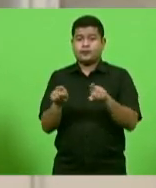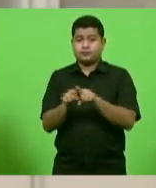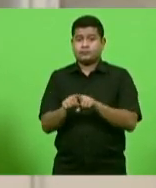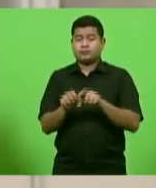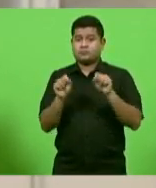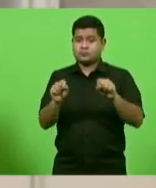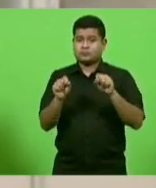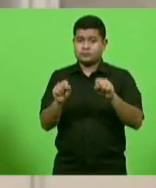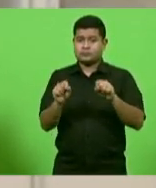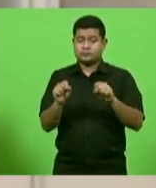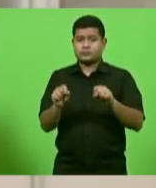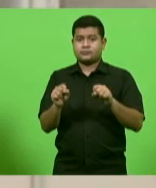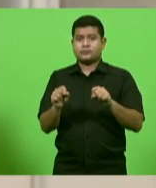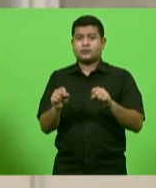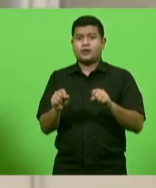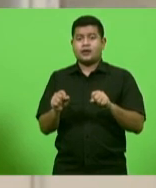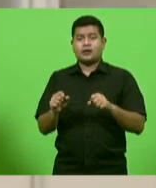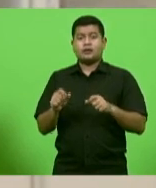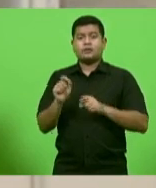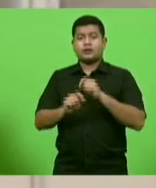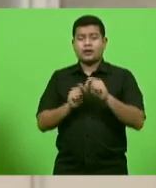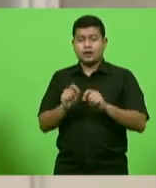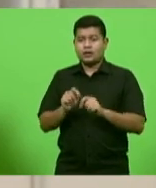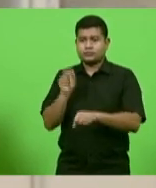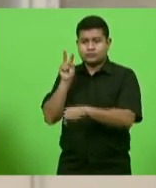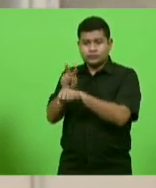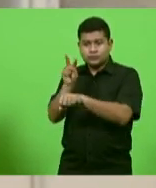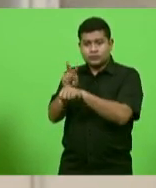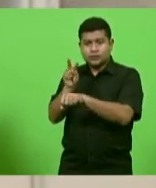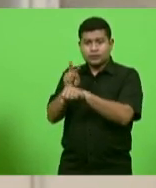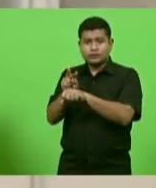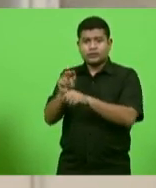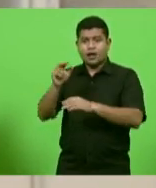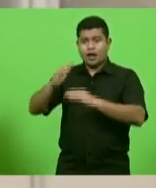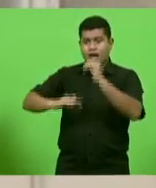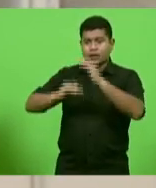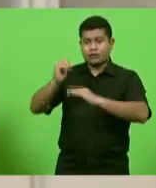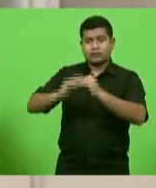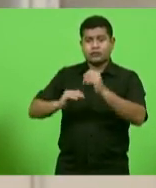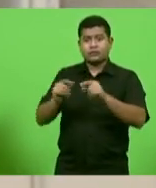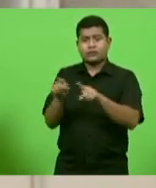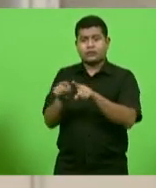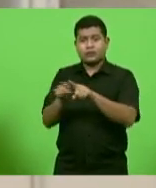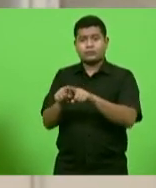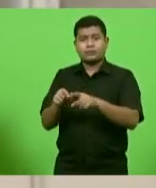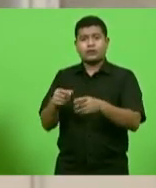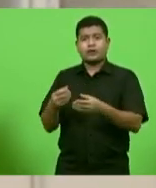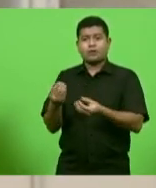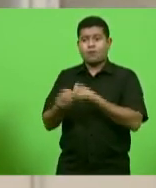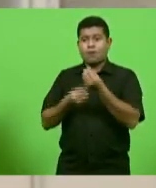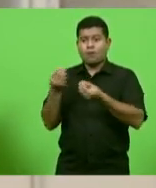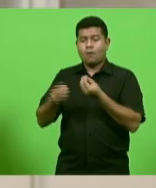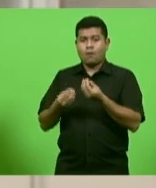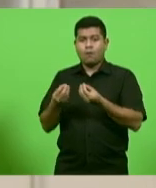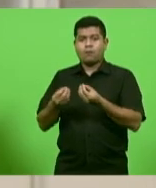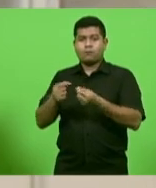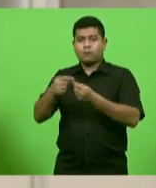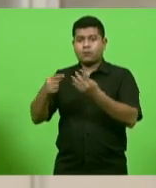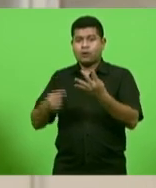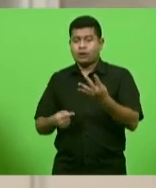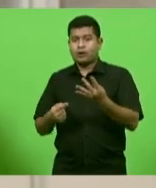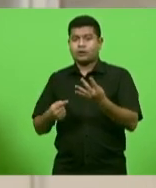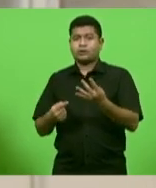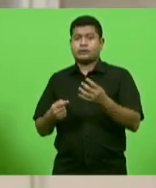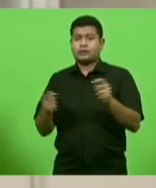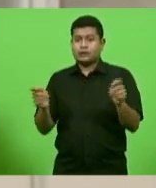poderia ter exercido a necessária à fiscalização dos atos e das circunstâncias do negócio do